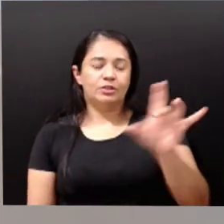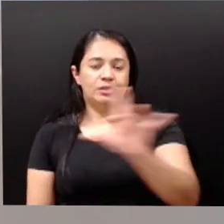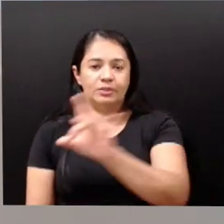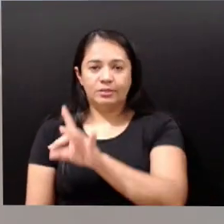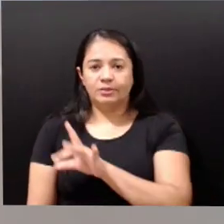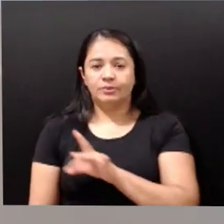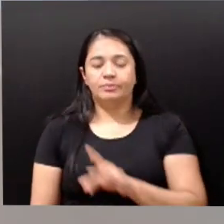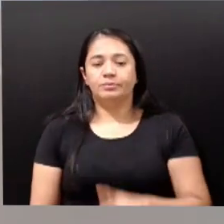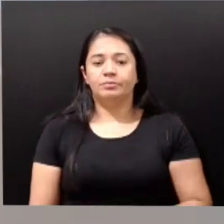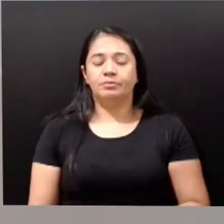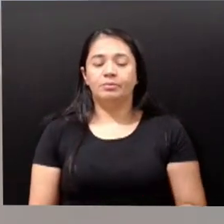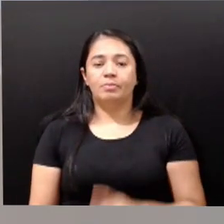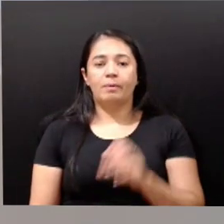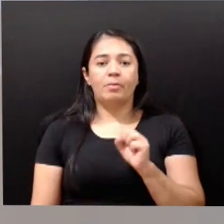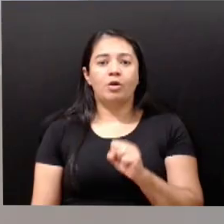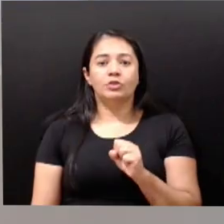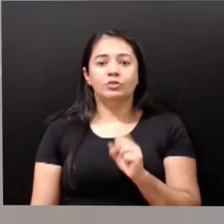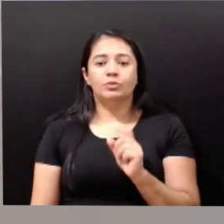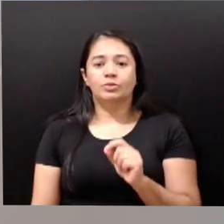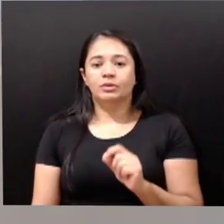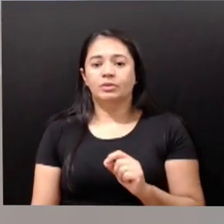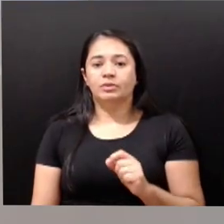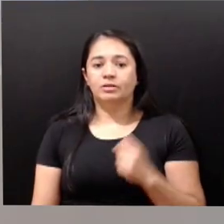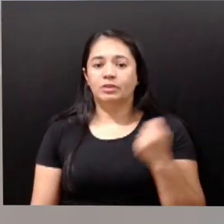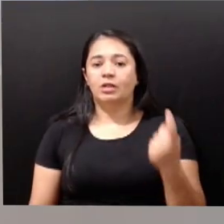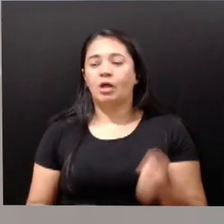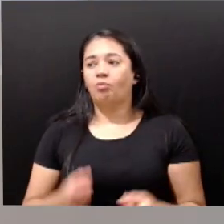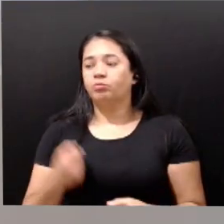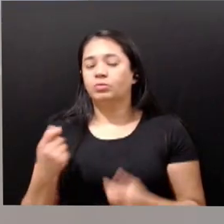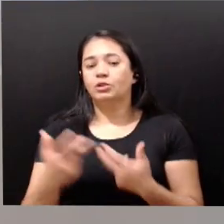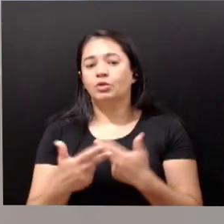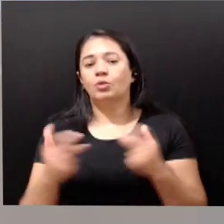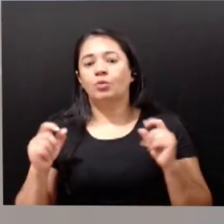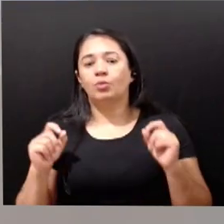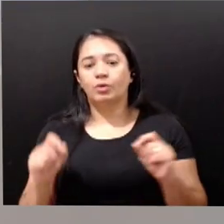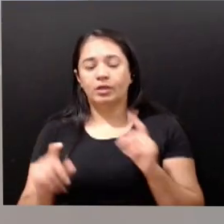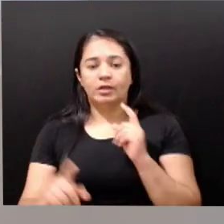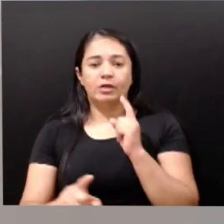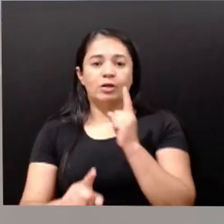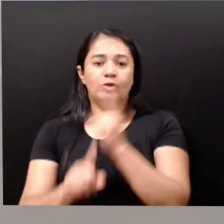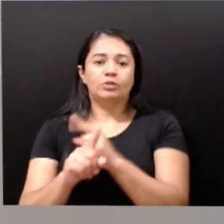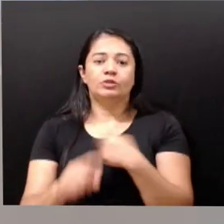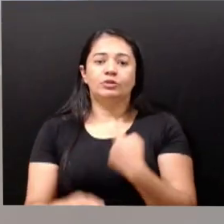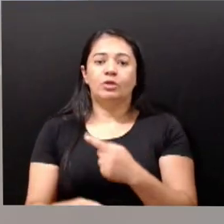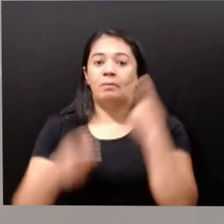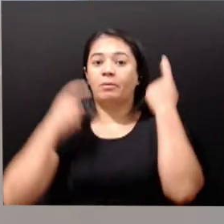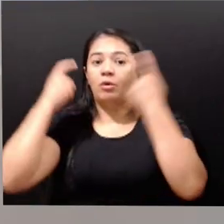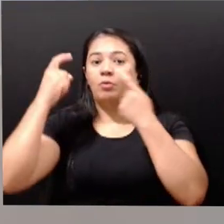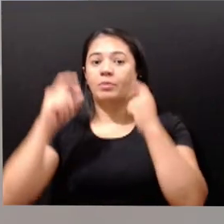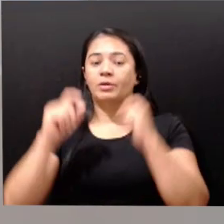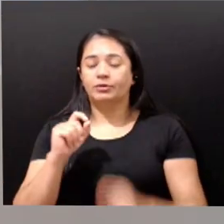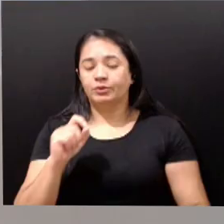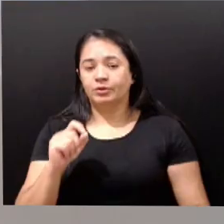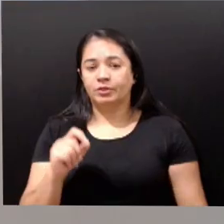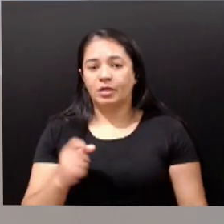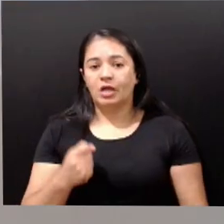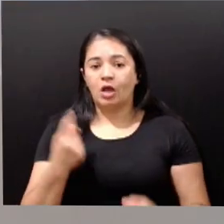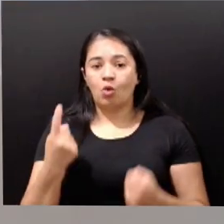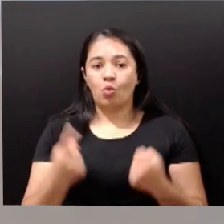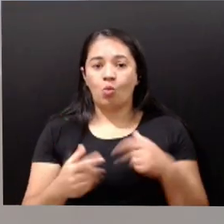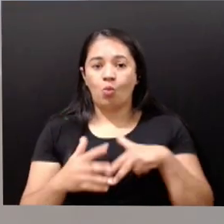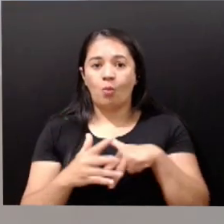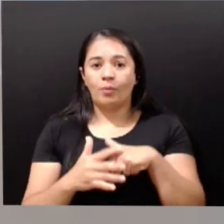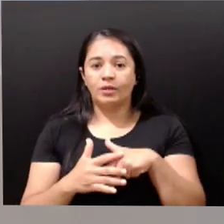de cada pessoa. Ela pode sim ter alguns comemorativos e achados que deixam a gente um pouco mais preocupado. Como eu mencionei,